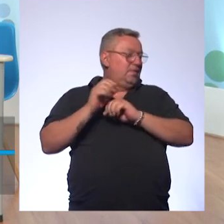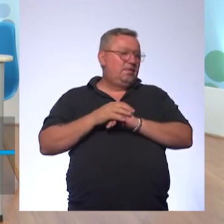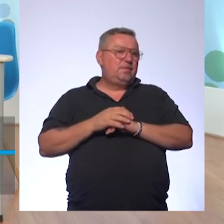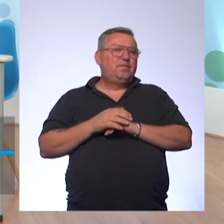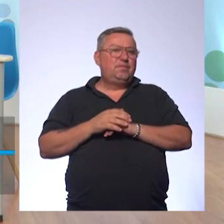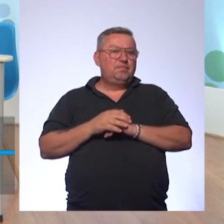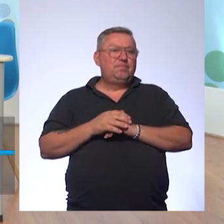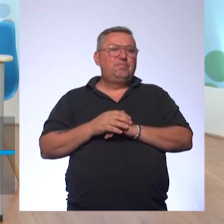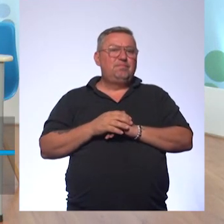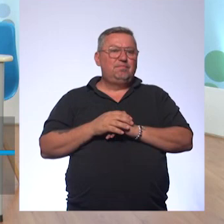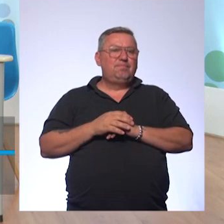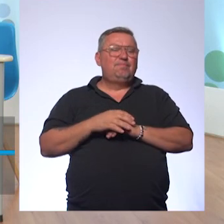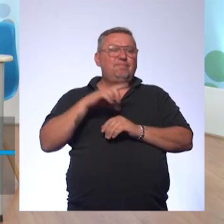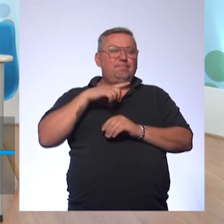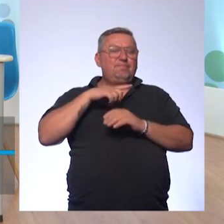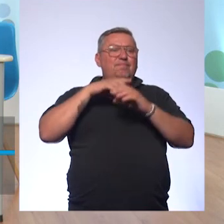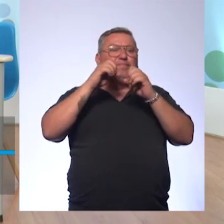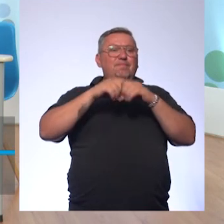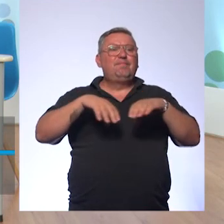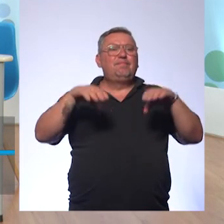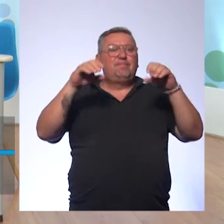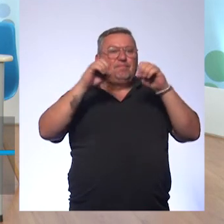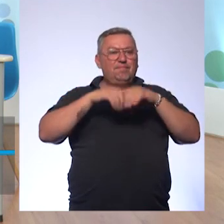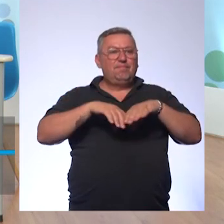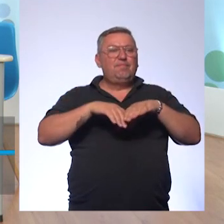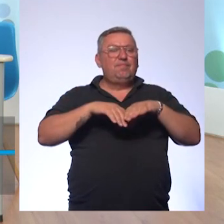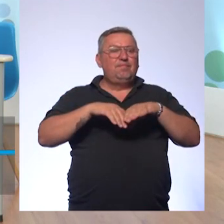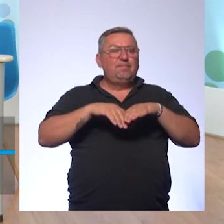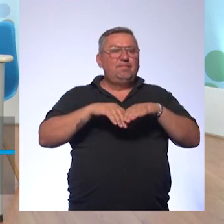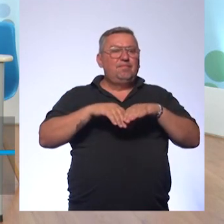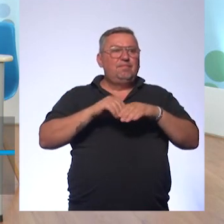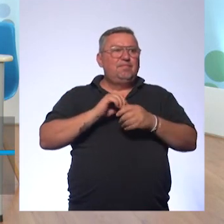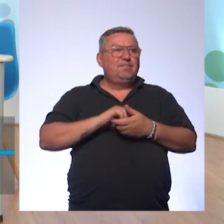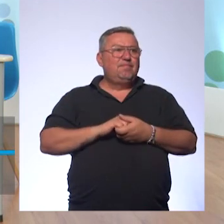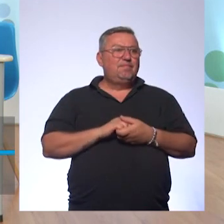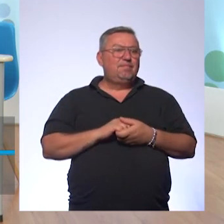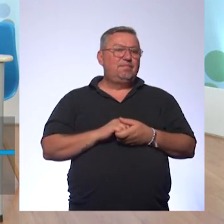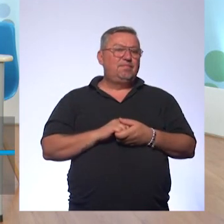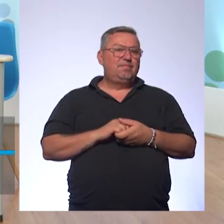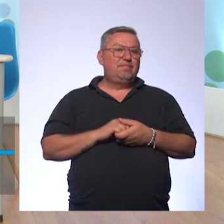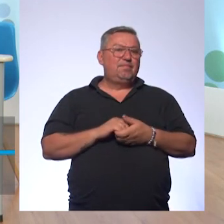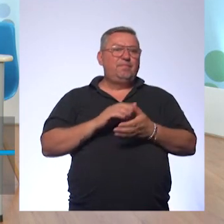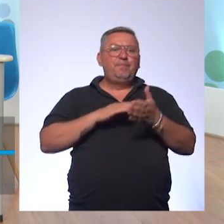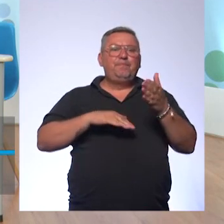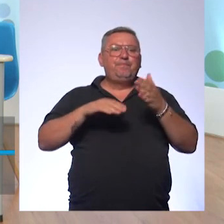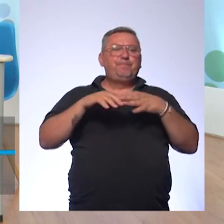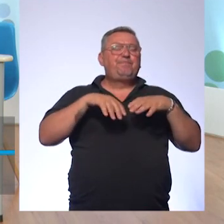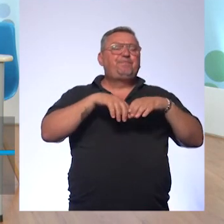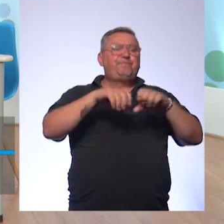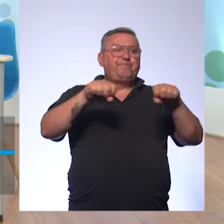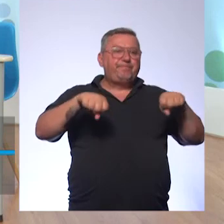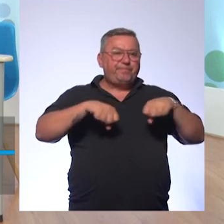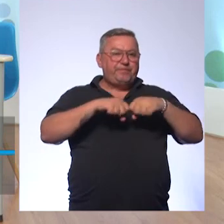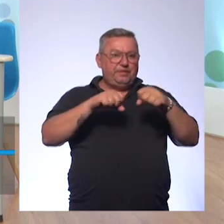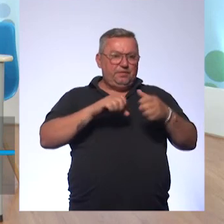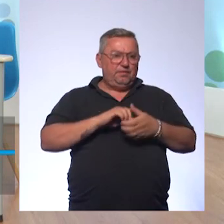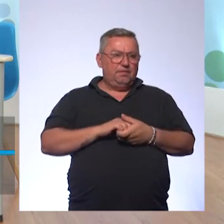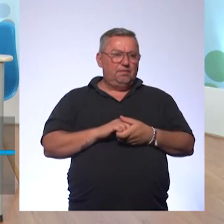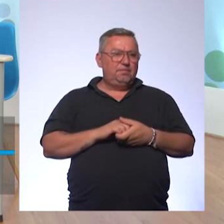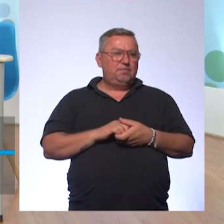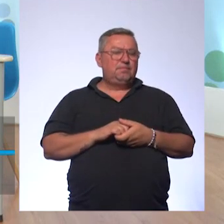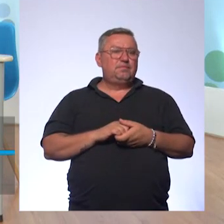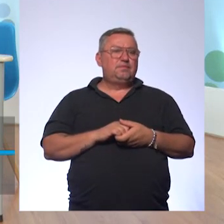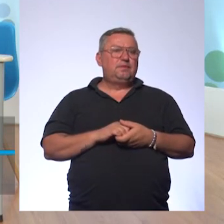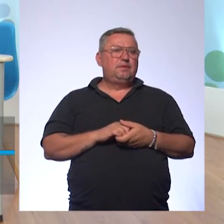com os meninos que estão aí participando da aula. Então, a nossa aula ela é uma aula coletiva, né? A gente está aqui e tal, e faz um comentário, aí o